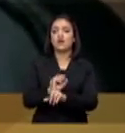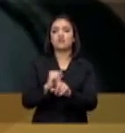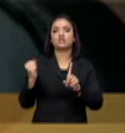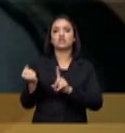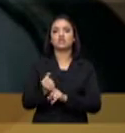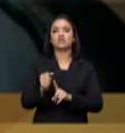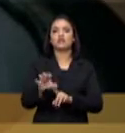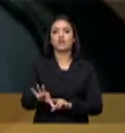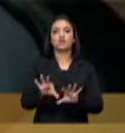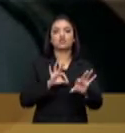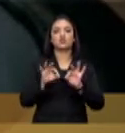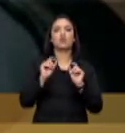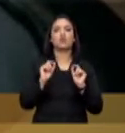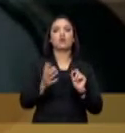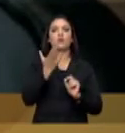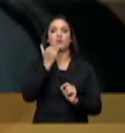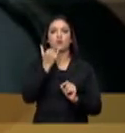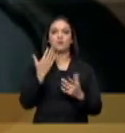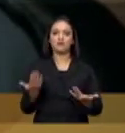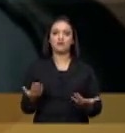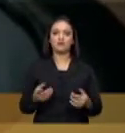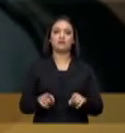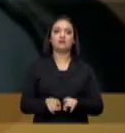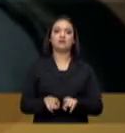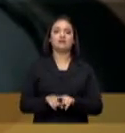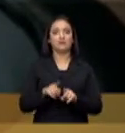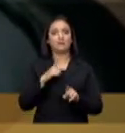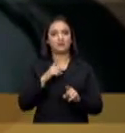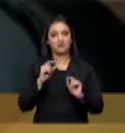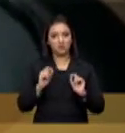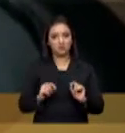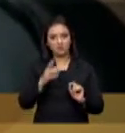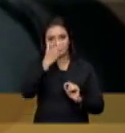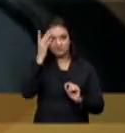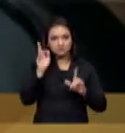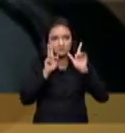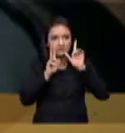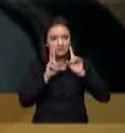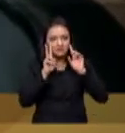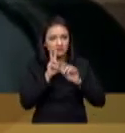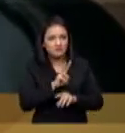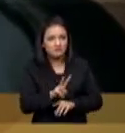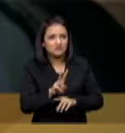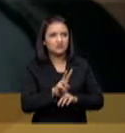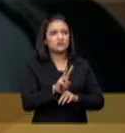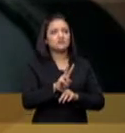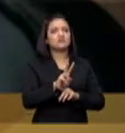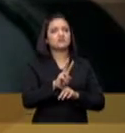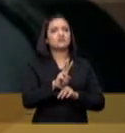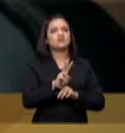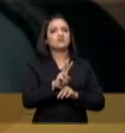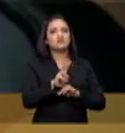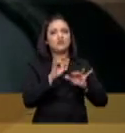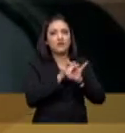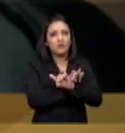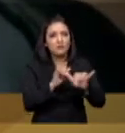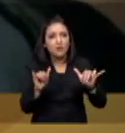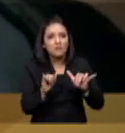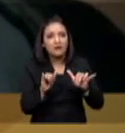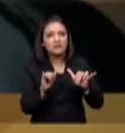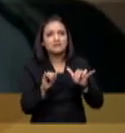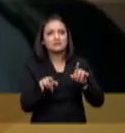influência direta entre a exposição à propaganda e o consumo de alimentos pobres